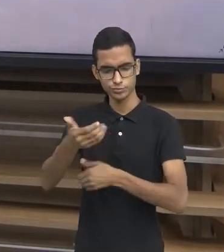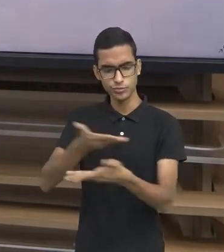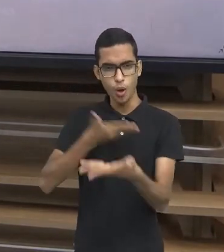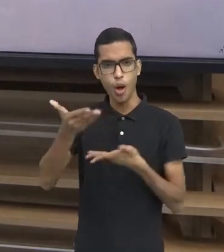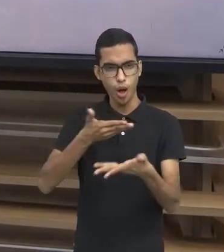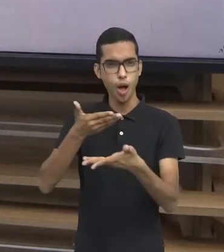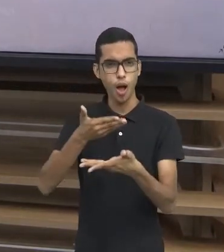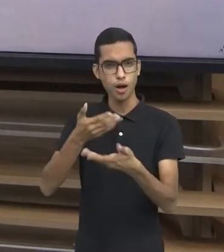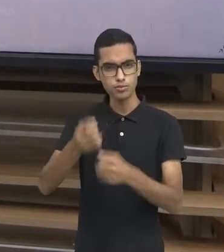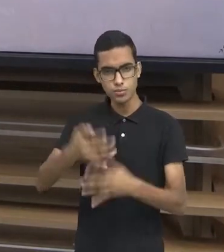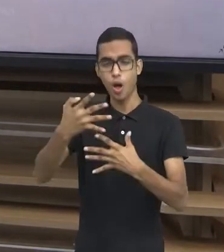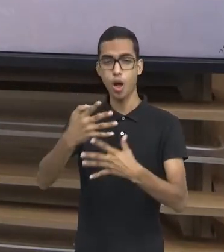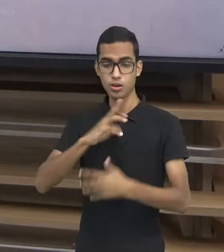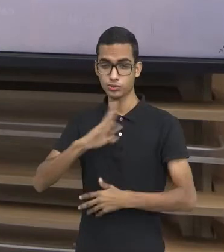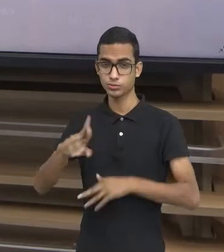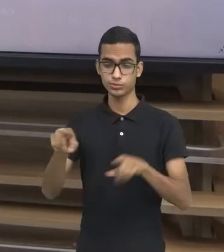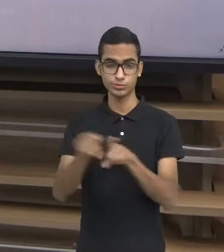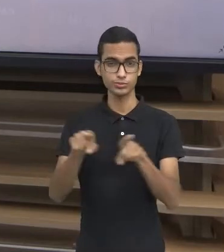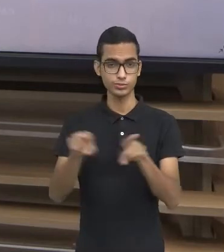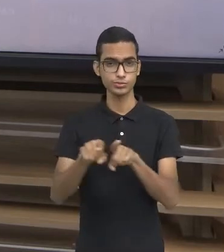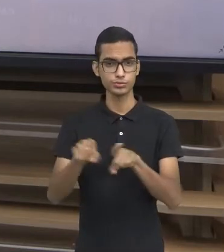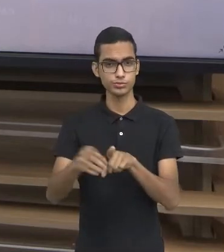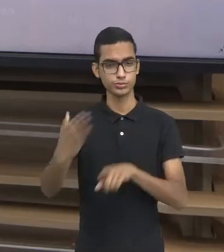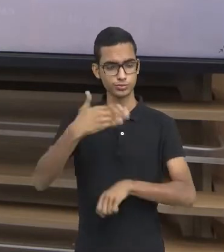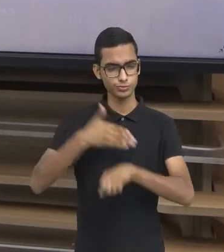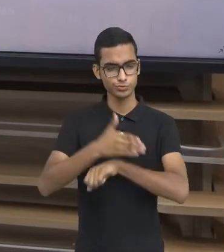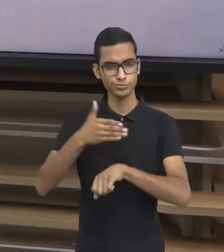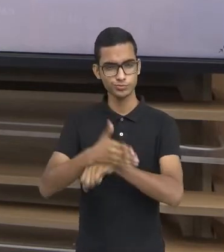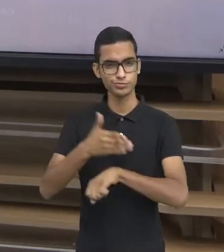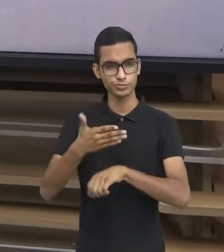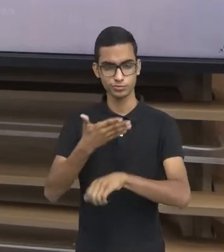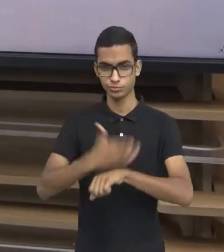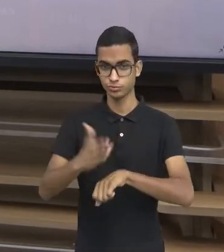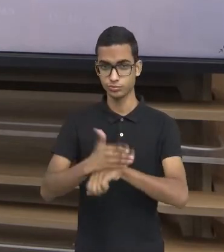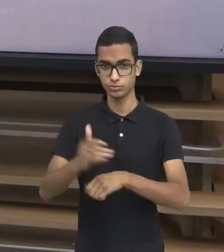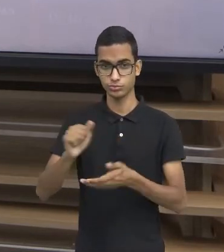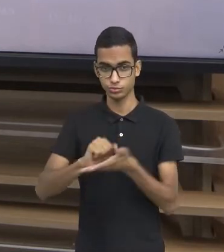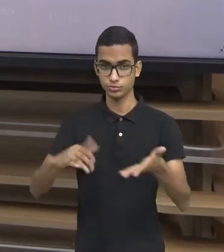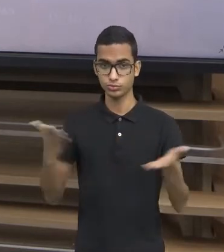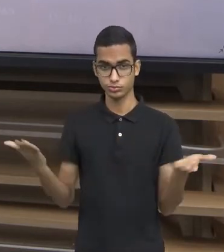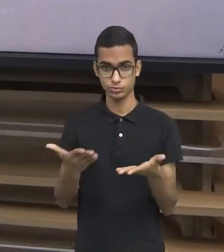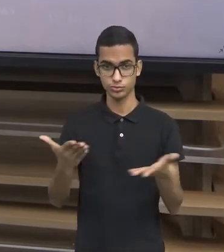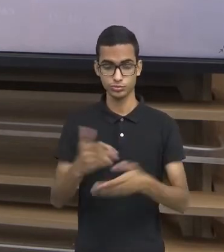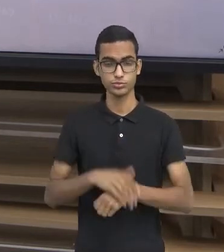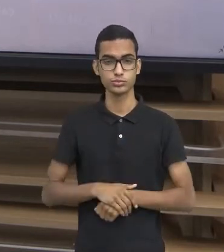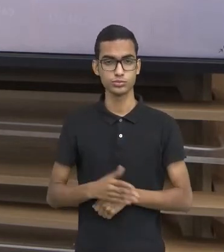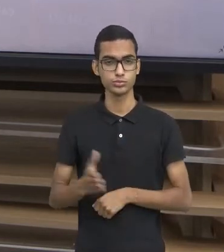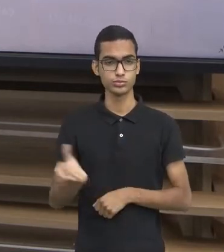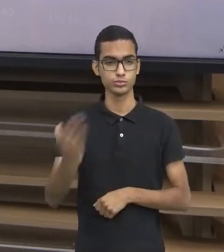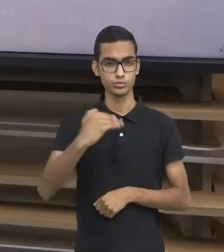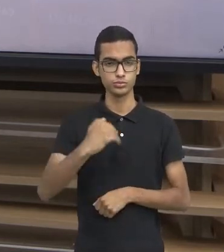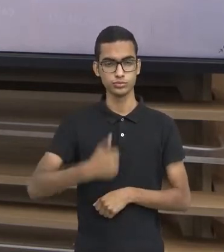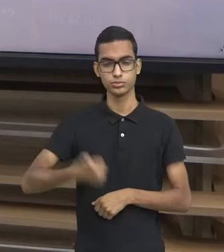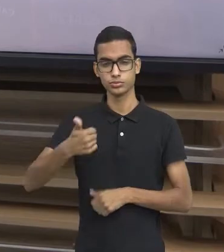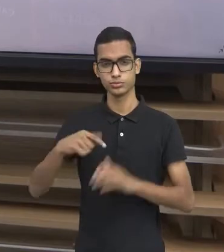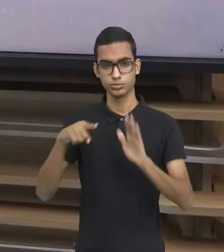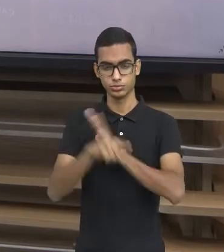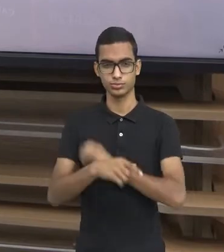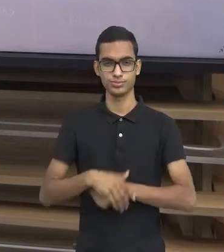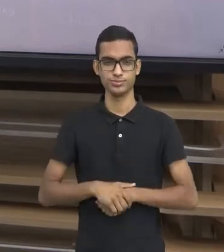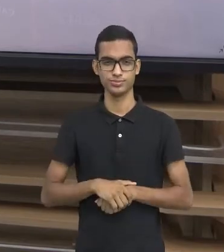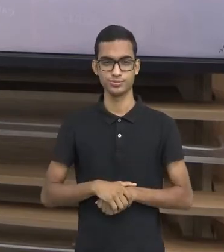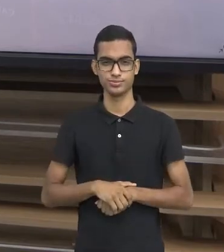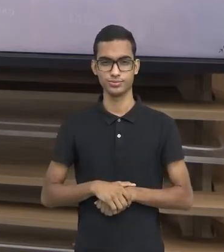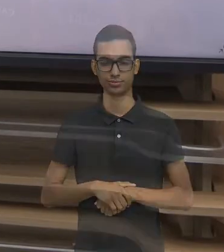interagir, vamos responder aí, vamos participar aí do nosso Praticando de hoje, certo? Então vamos lá para a nossa primeira